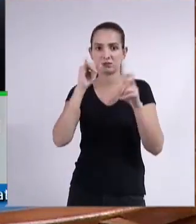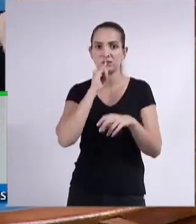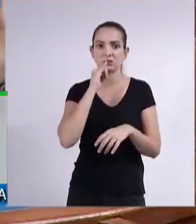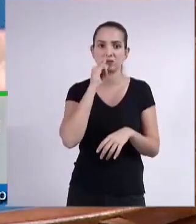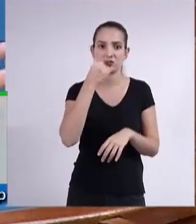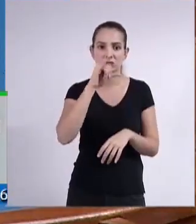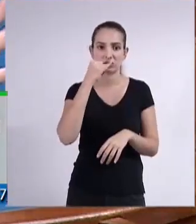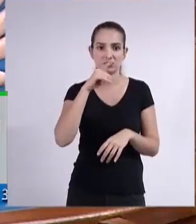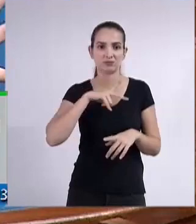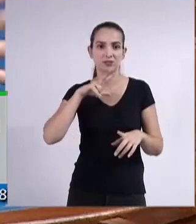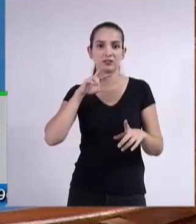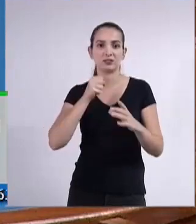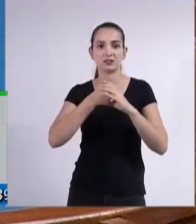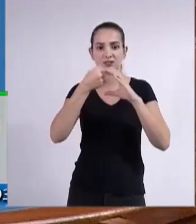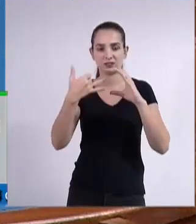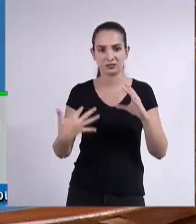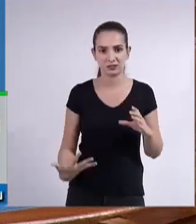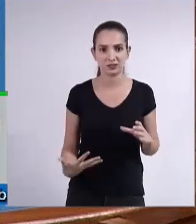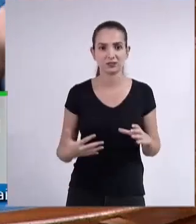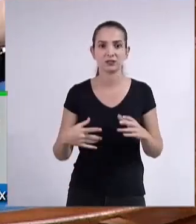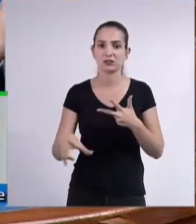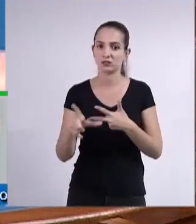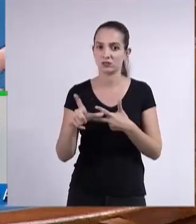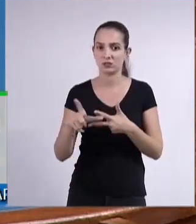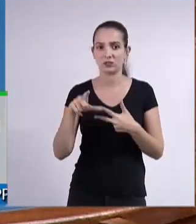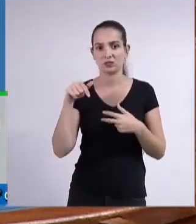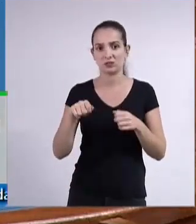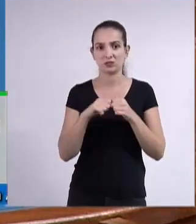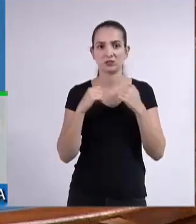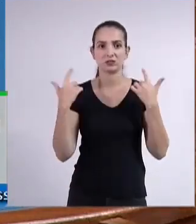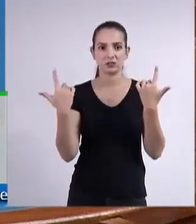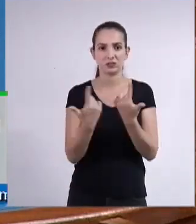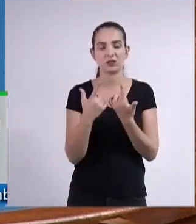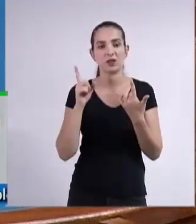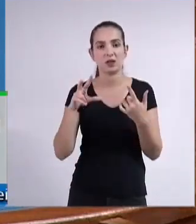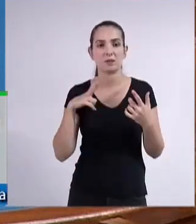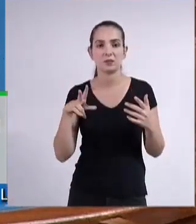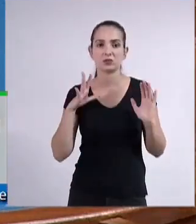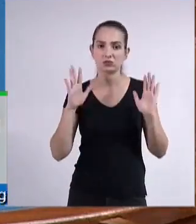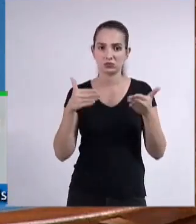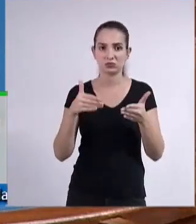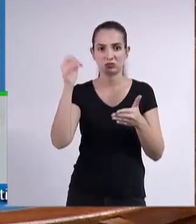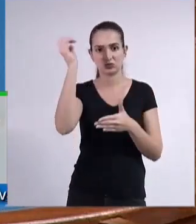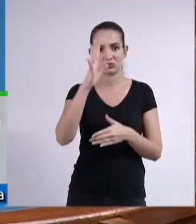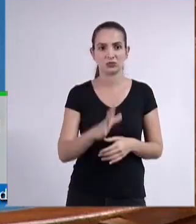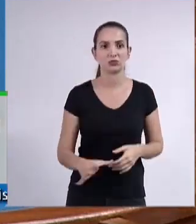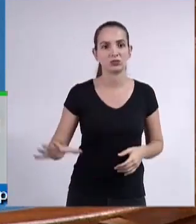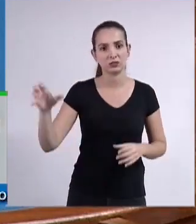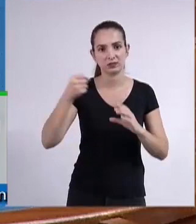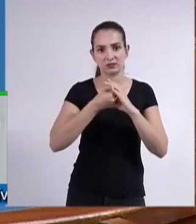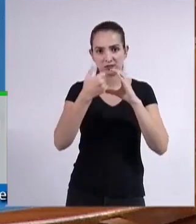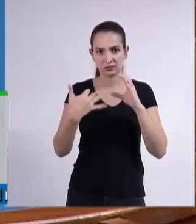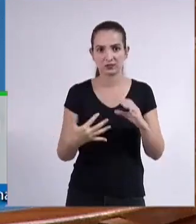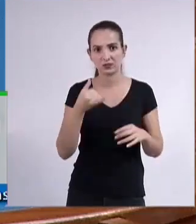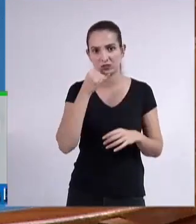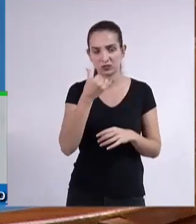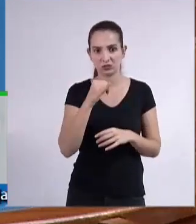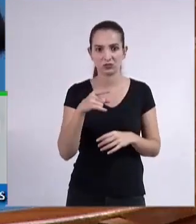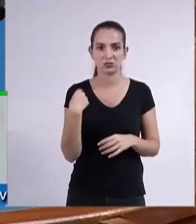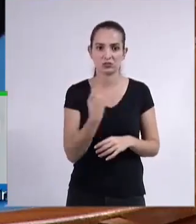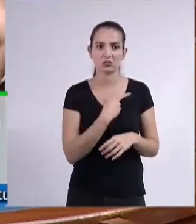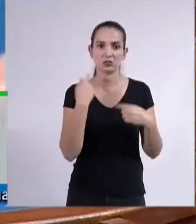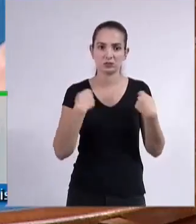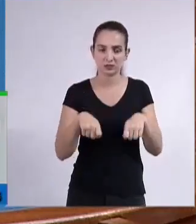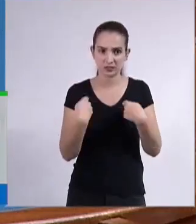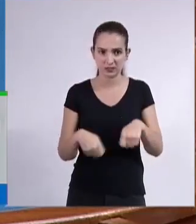aspecto legislativo não seja desta casa, porque é privativo da União, o aspecto da energia, nós precisamos